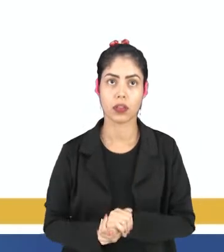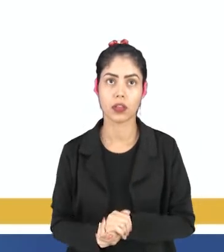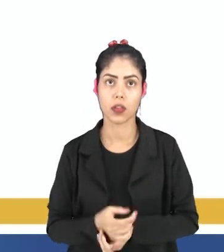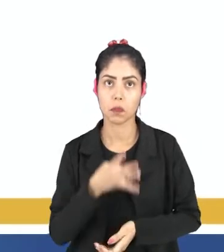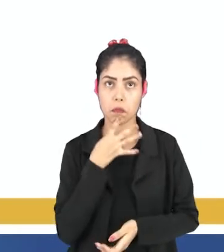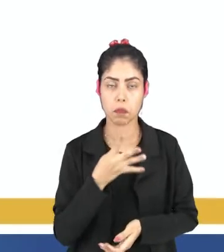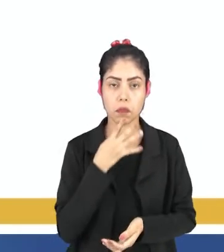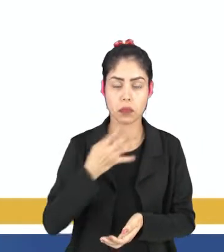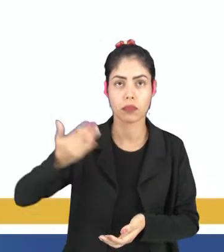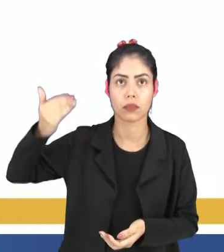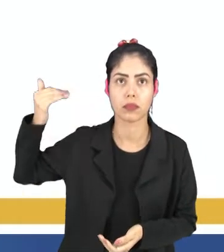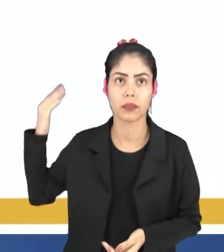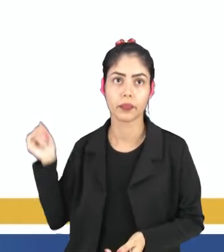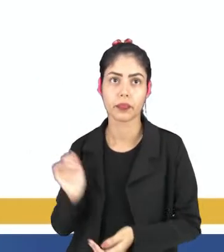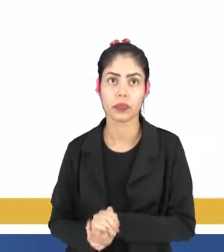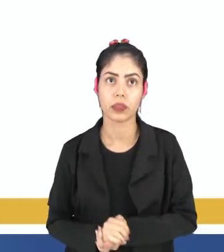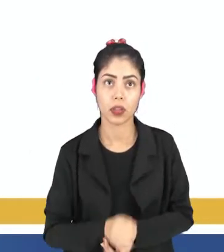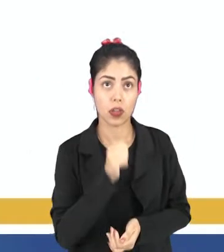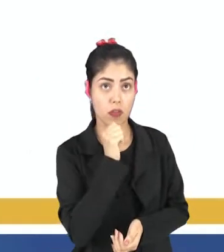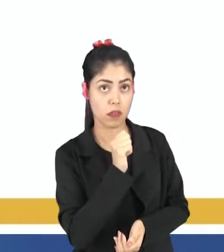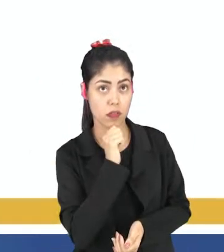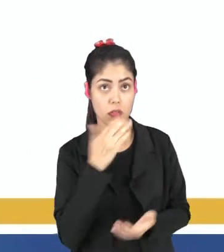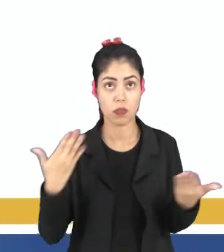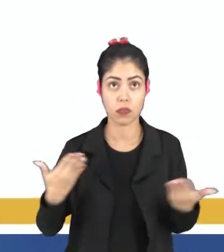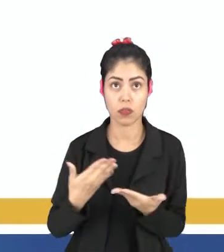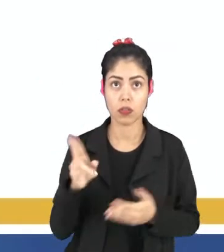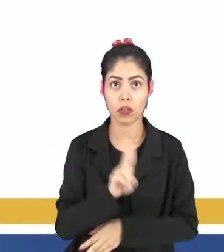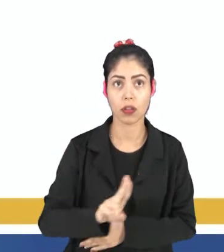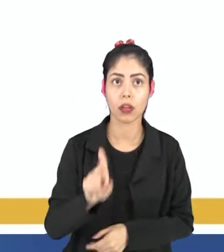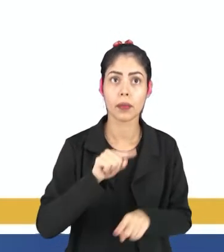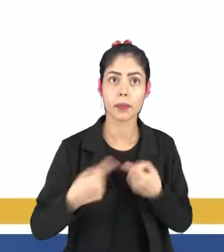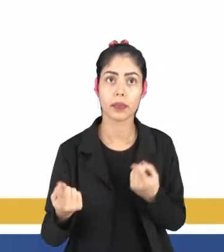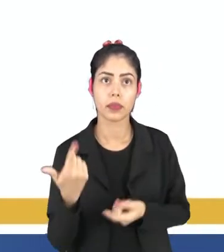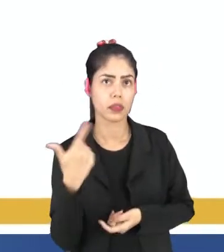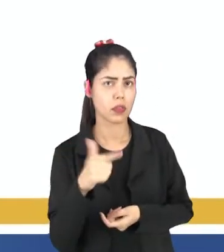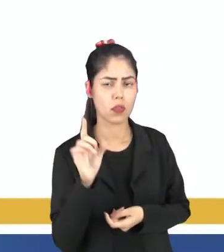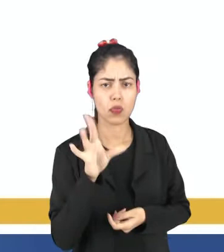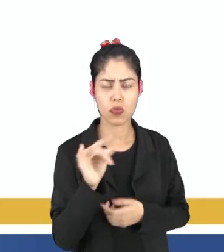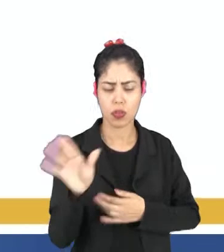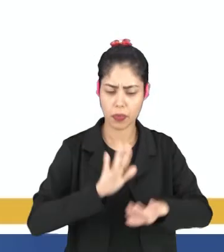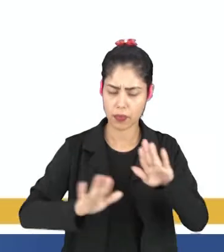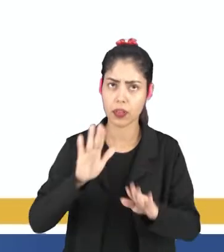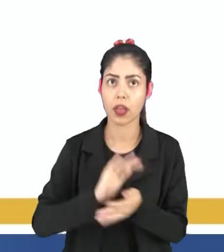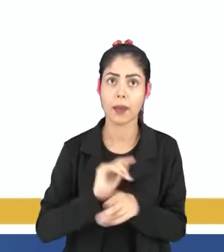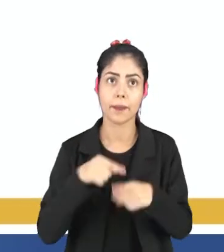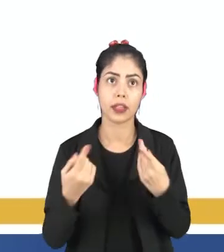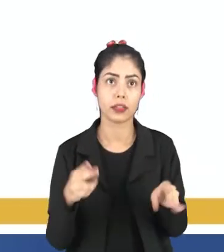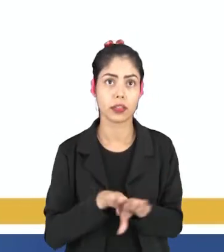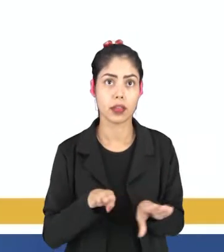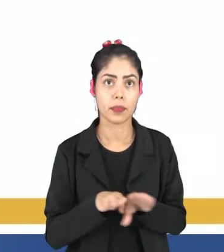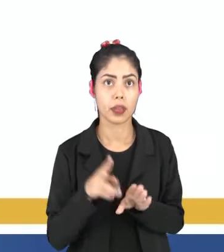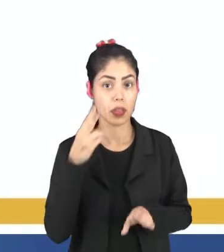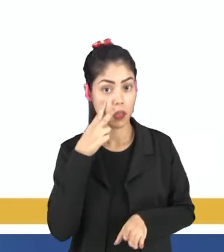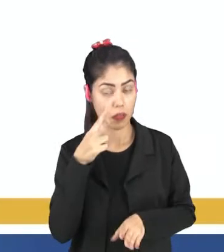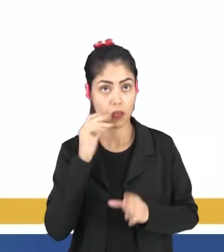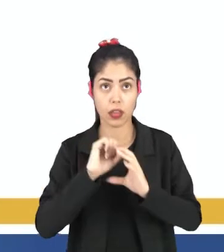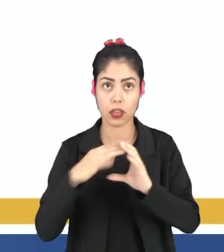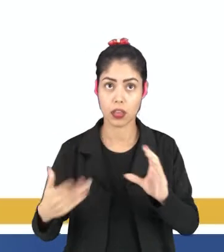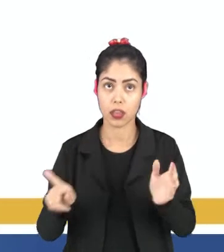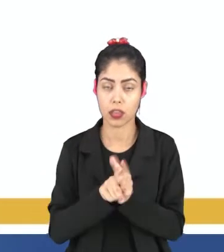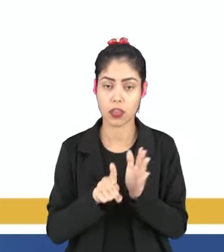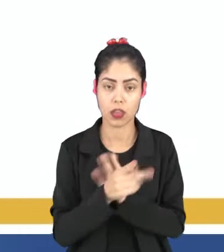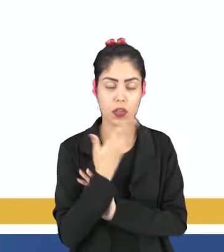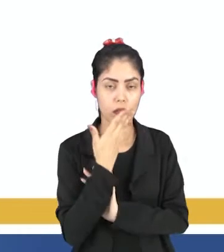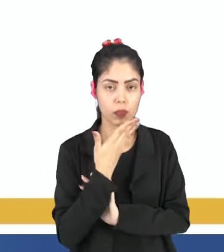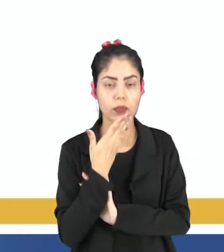se conhece desde a antiguidade. No entanto, ainda hoje é utilizado não apenas para preservar, mas também para conferir características ao